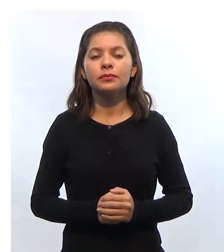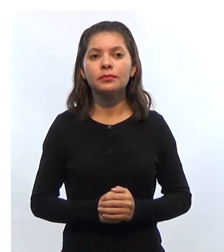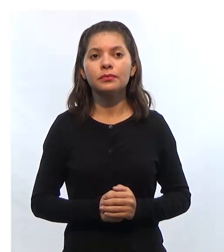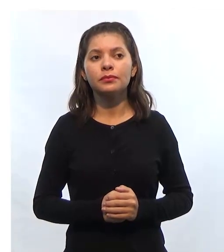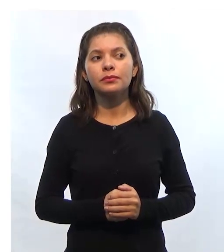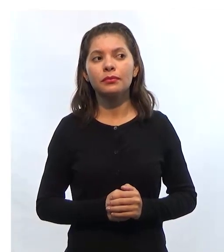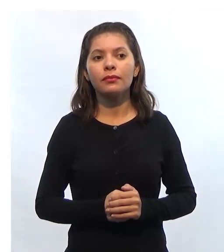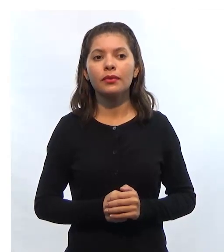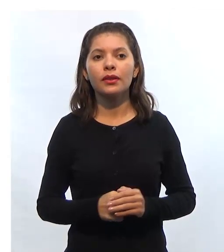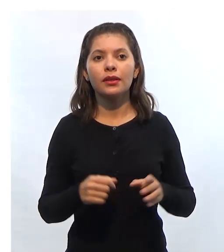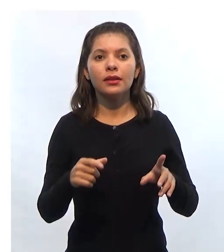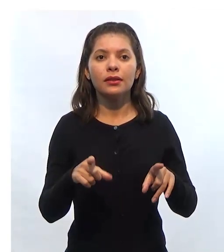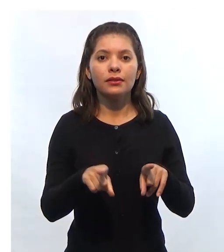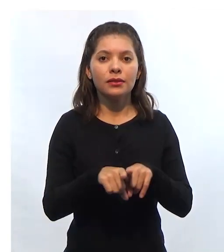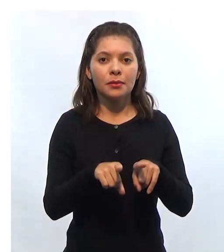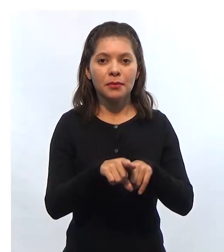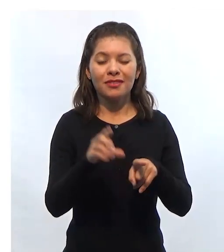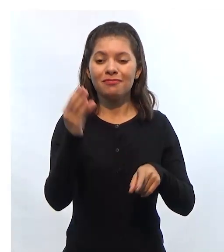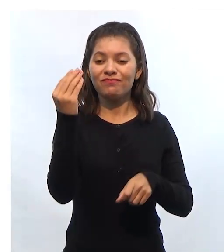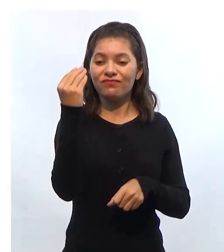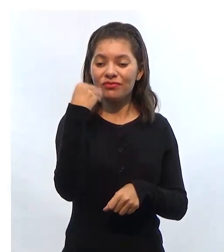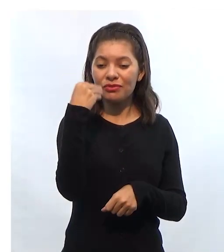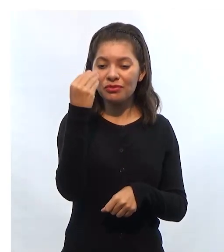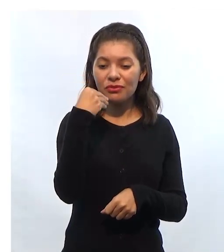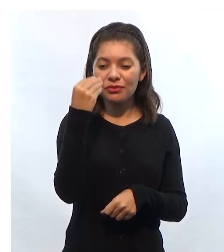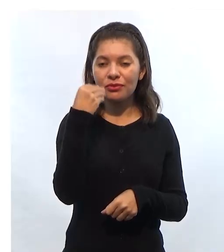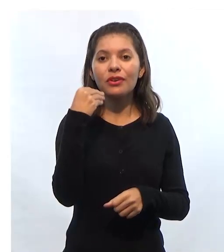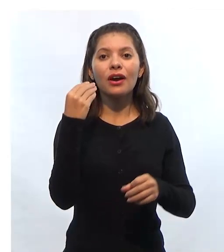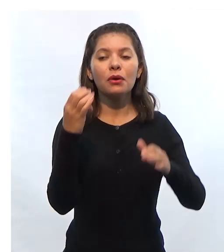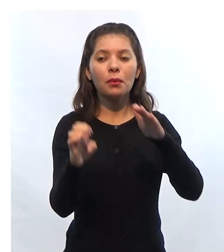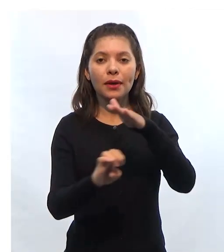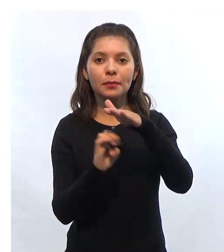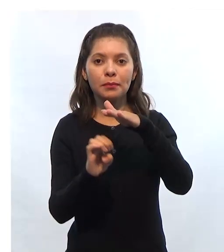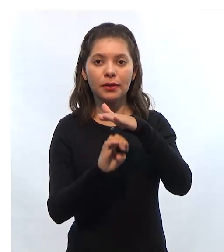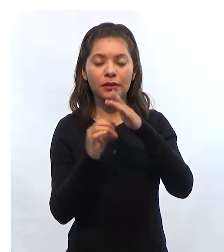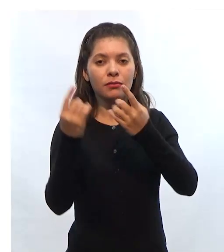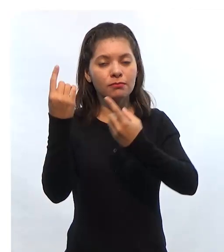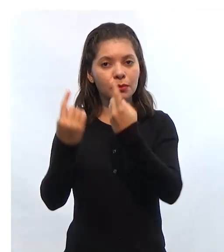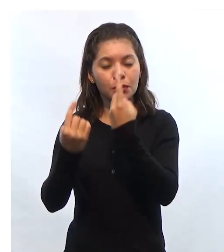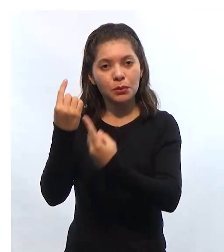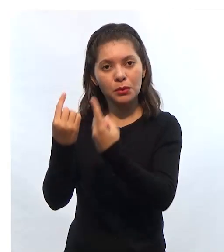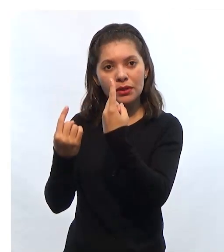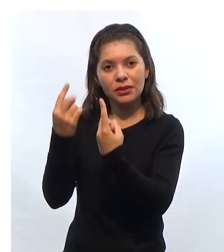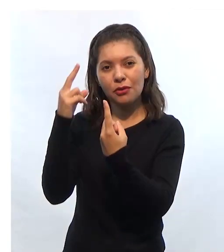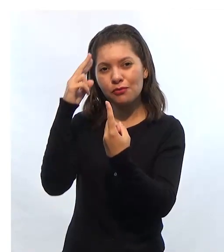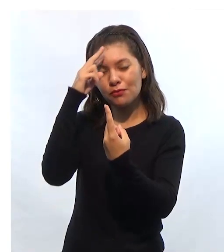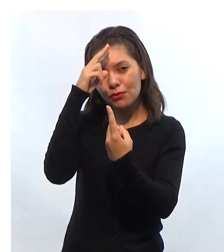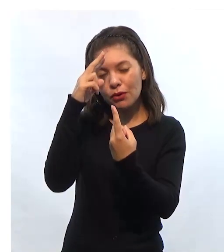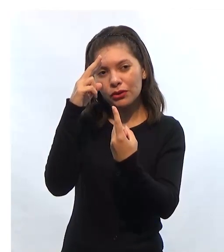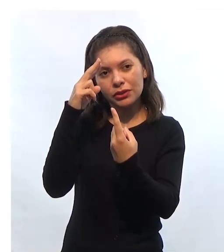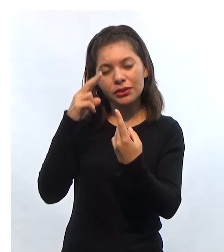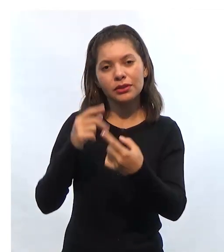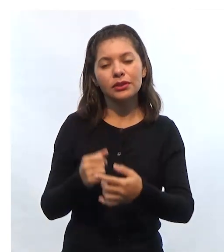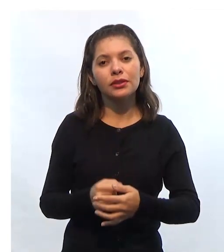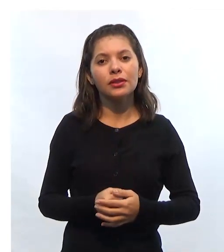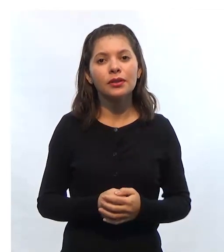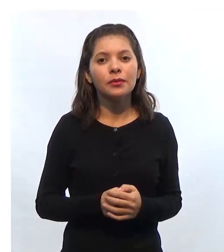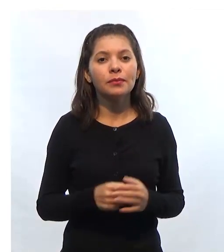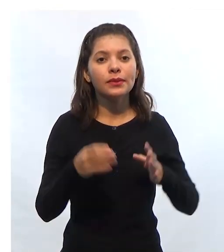né? E isso também torna frágil a posição da empresa, porque ela vai enfrentar uma concorrência muito